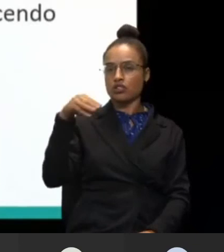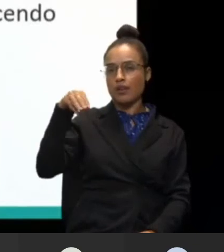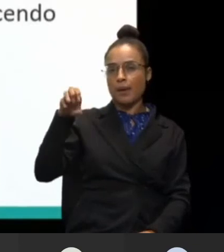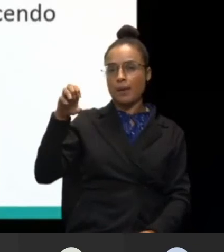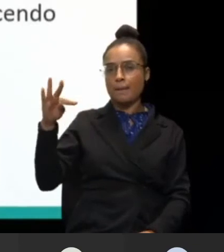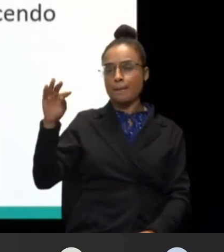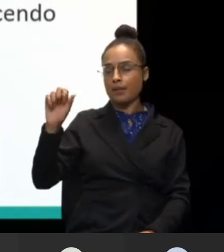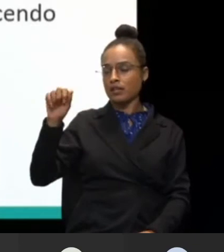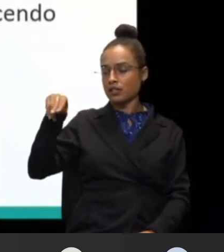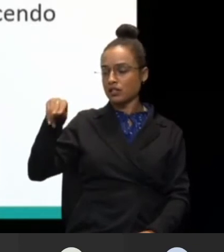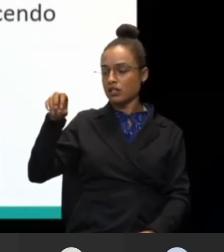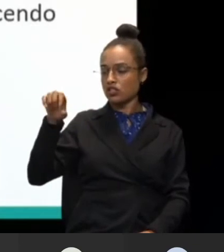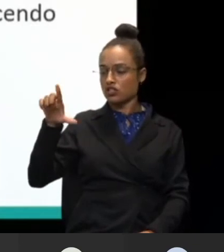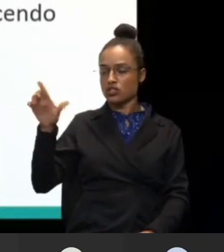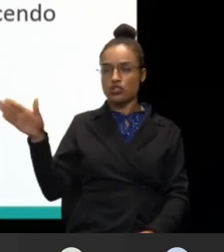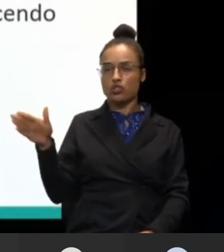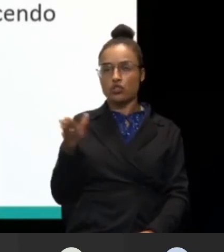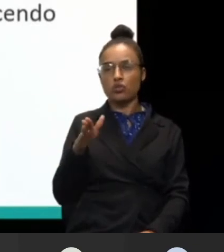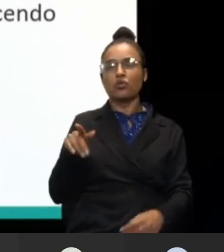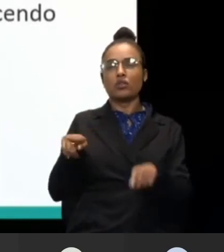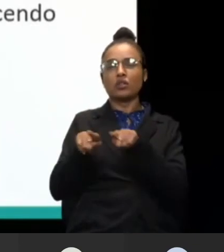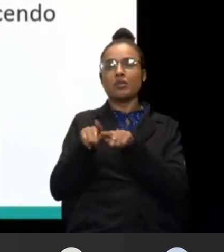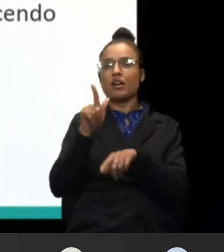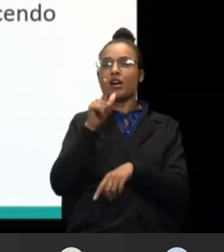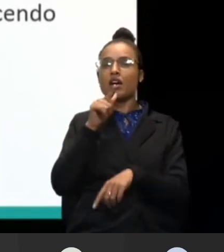que tampar com o filme PVC? Porque